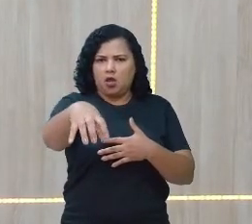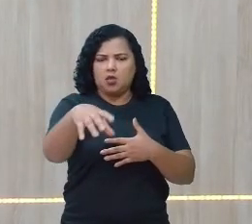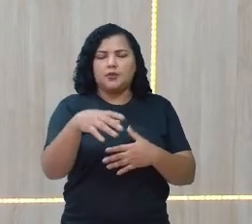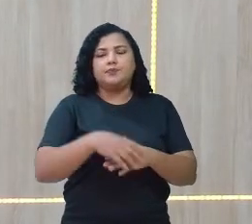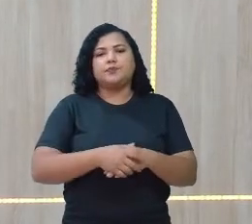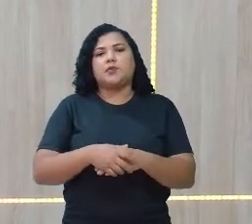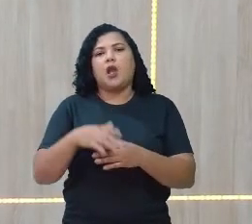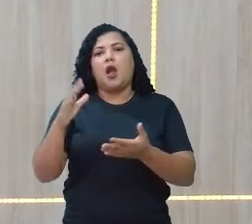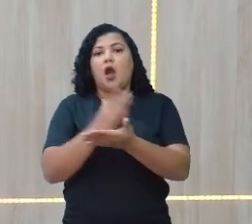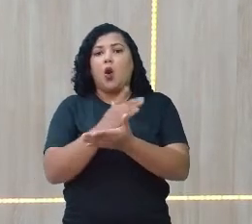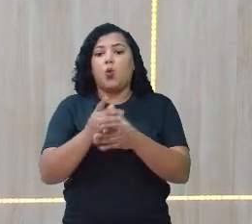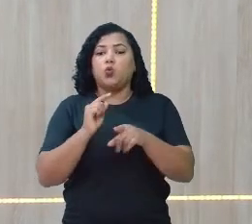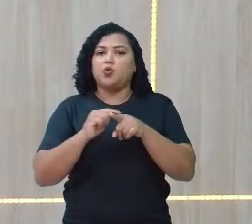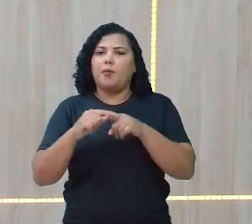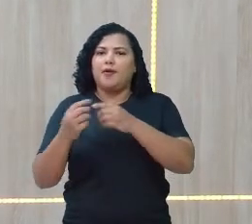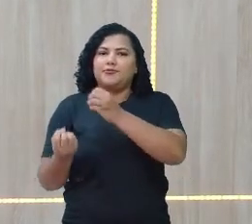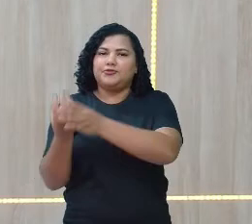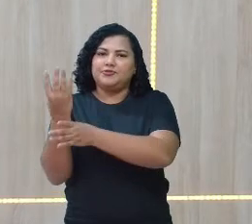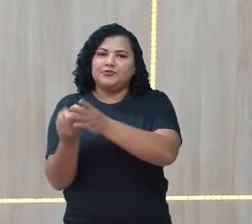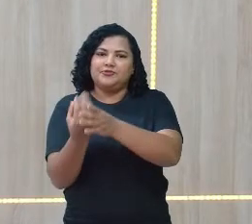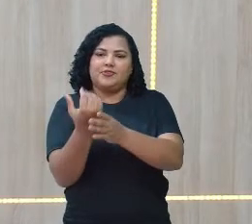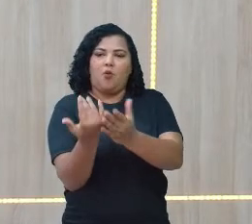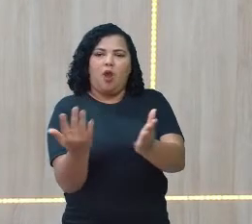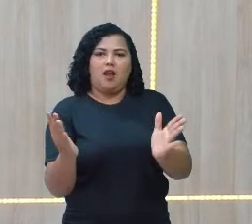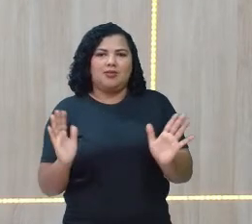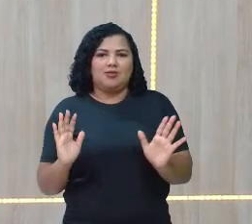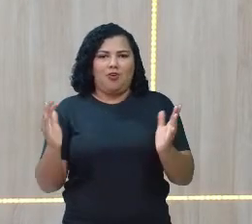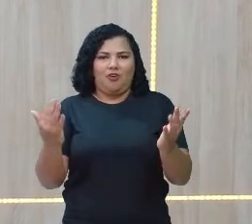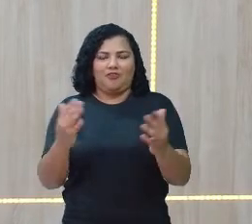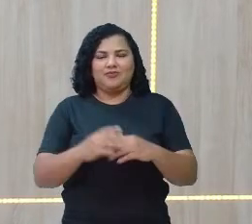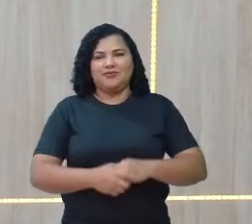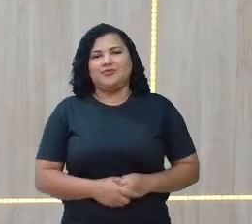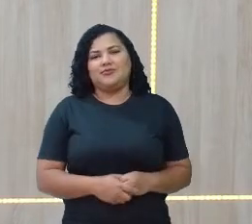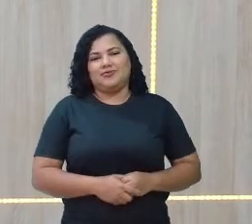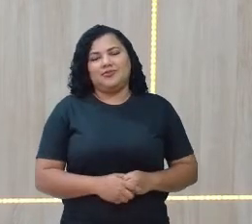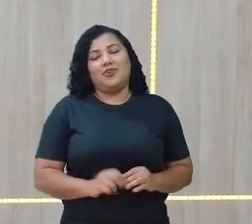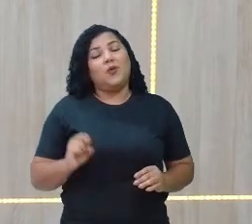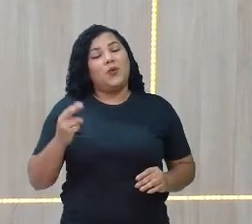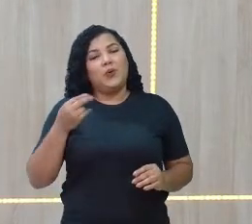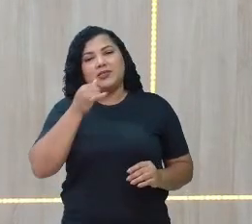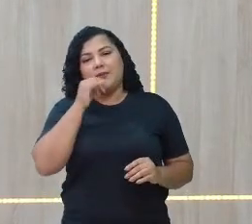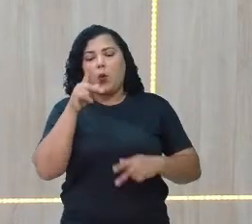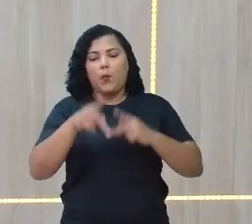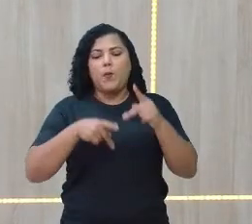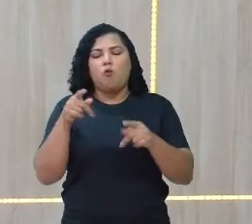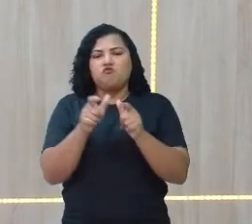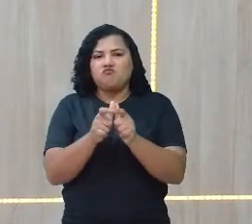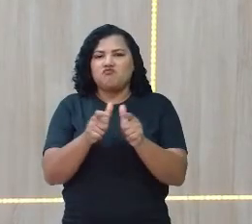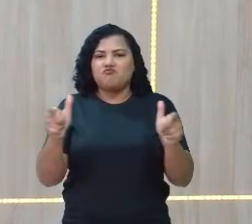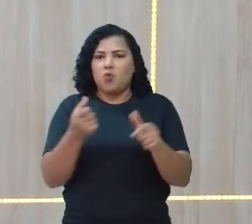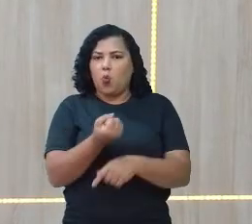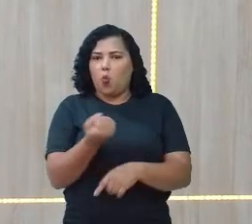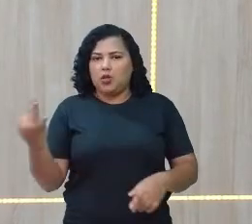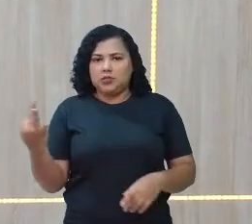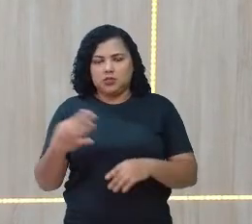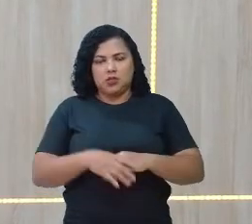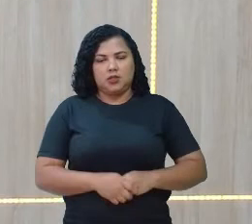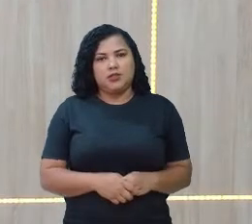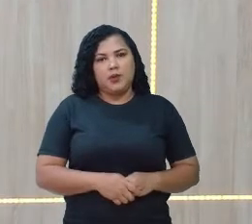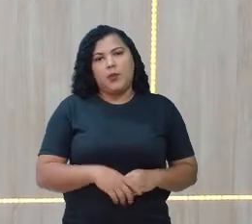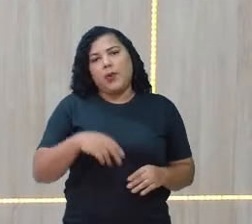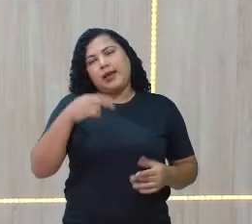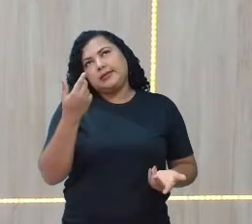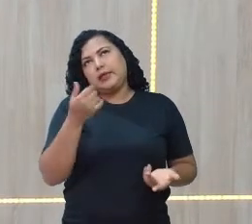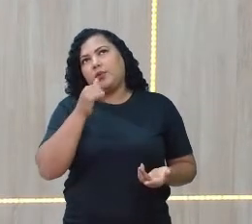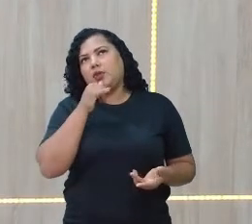instalando, alguns bairros surgiram em torno dessas estações, ou pelo menos, né, a população aumentou em torno dela, né, porque aí vai gerar